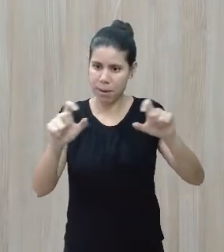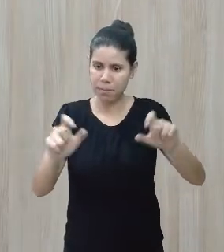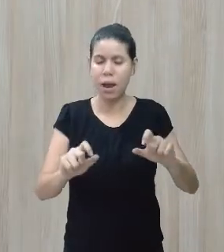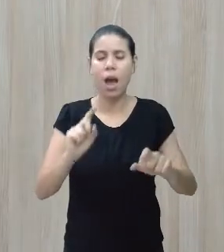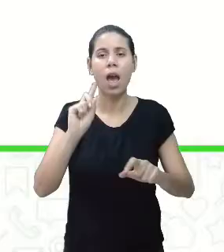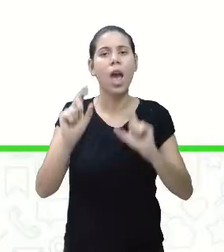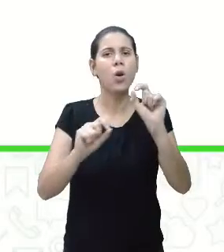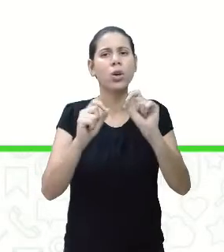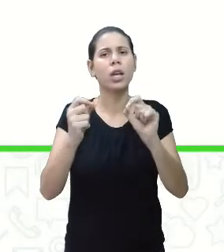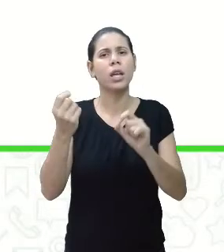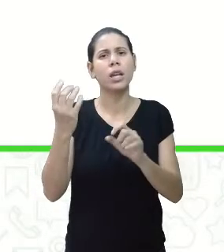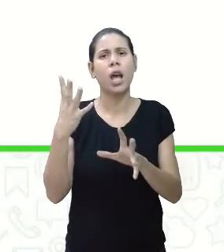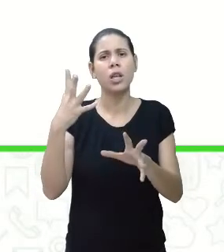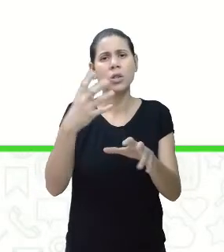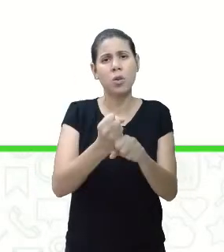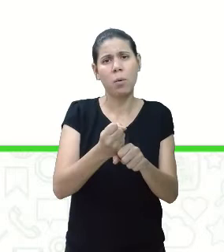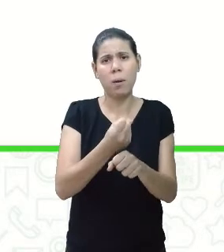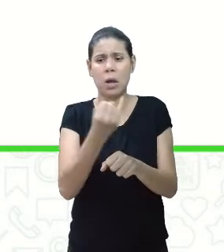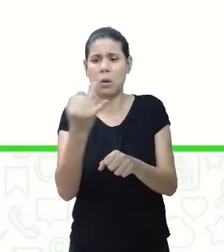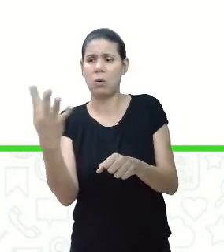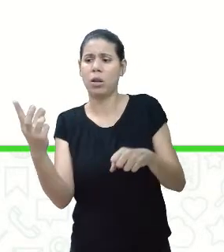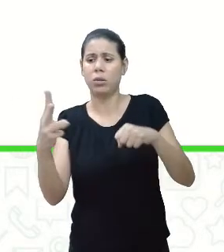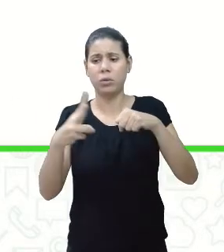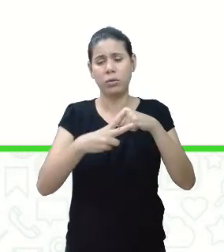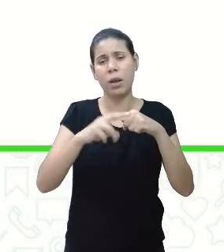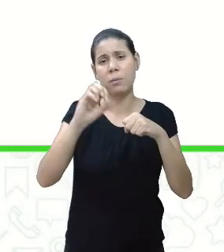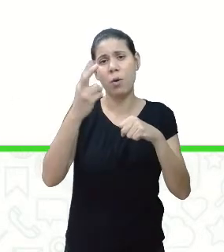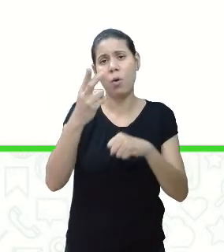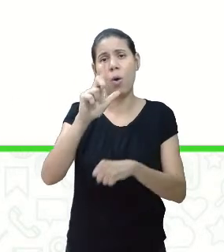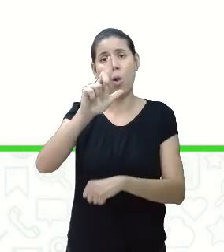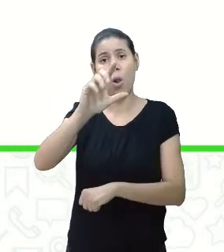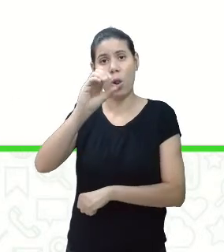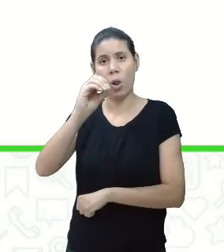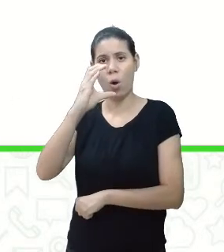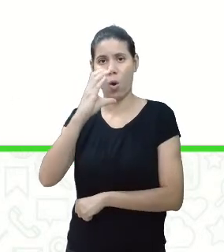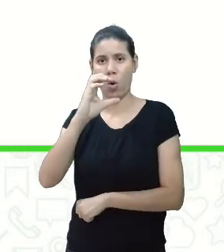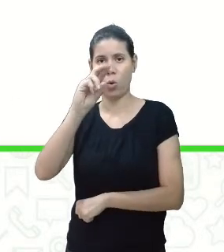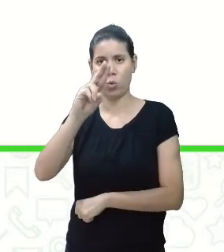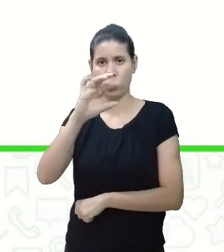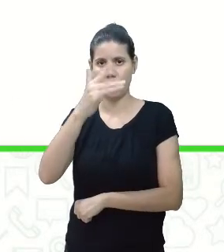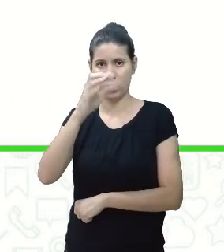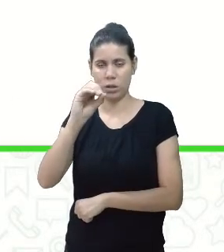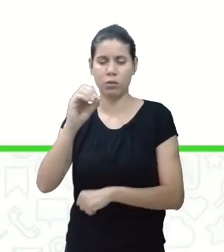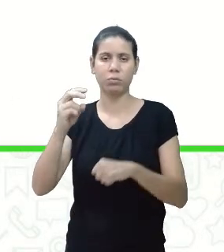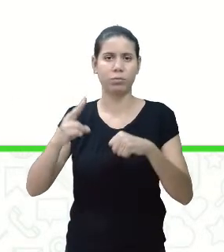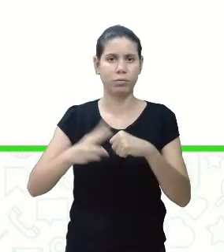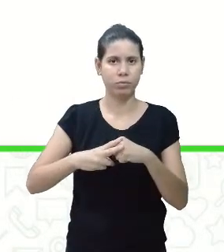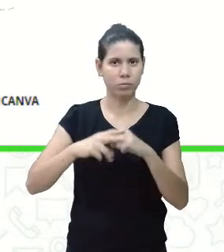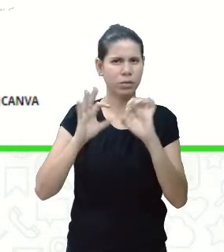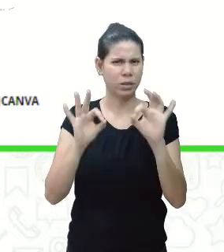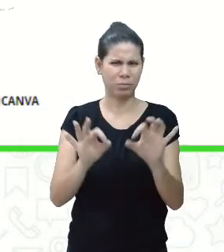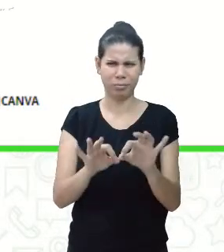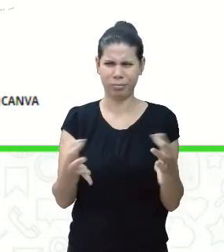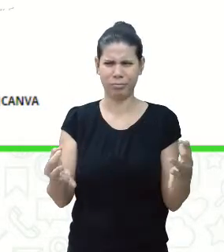é contar os verbos ou as locuções verbais. Simples, muito simples.